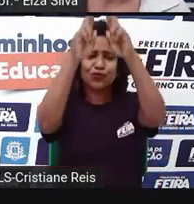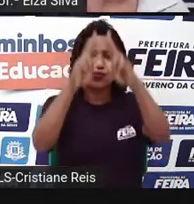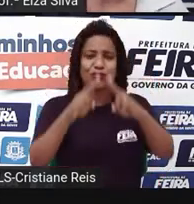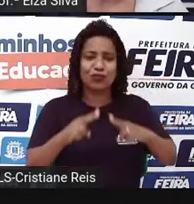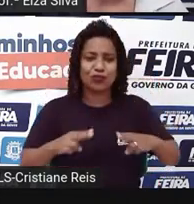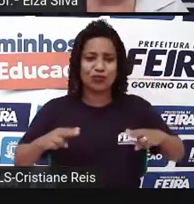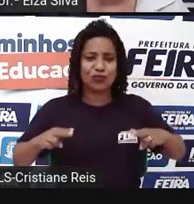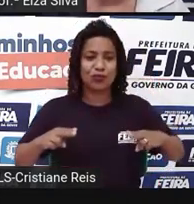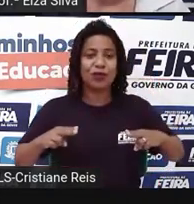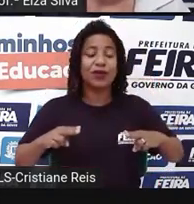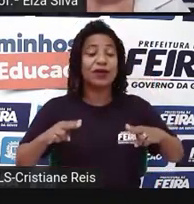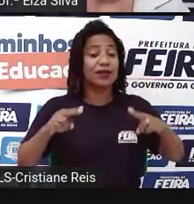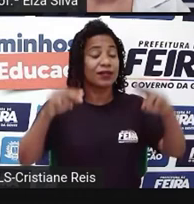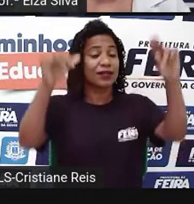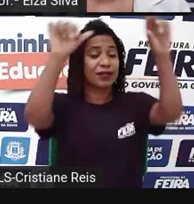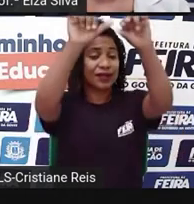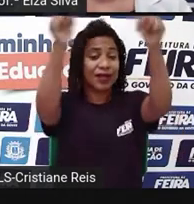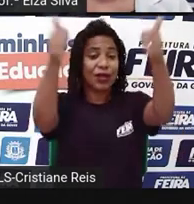cultural.